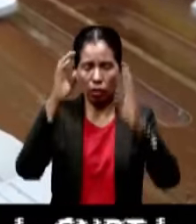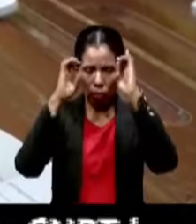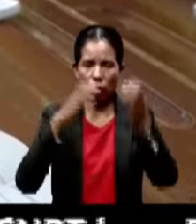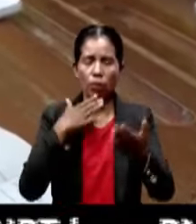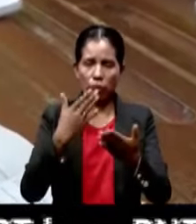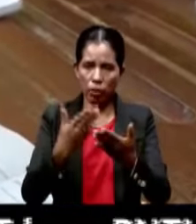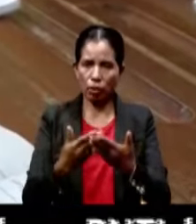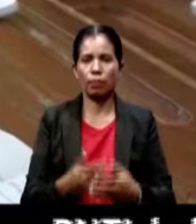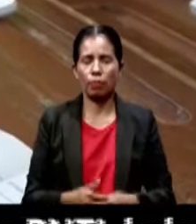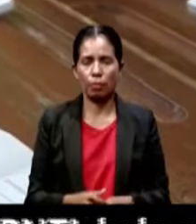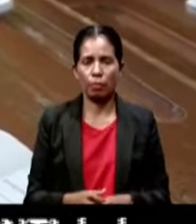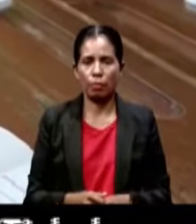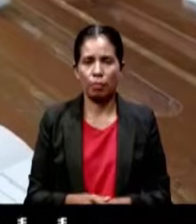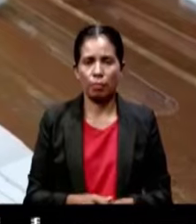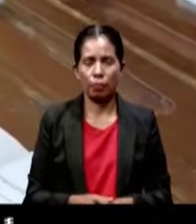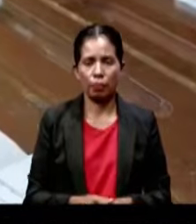qualidade.